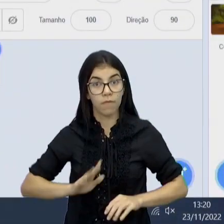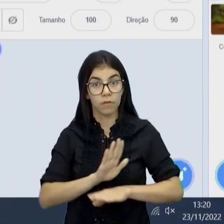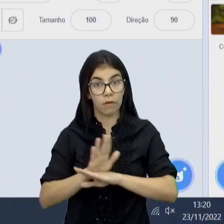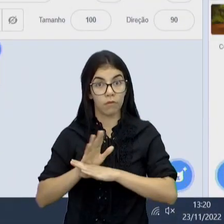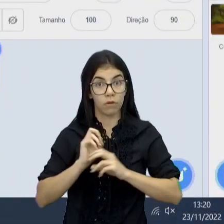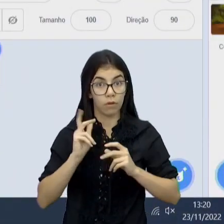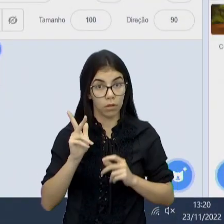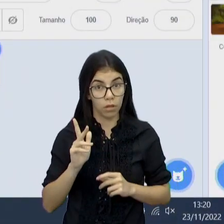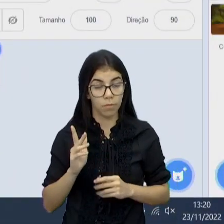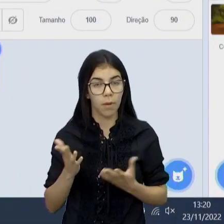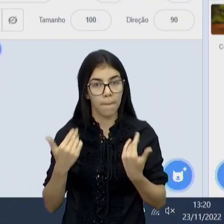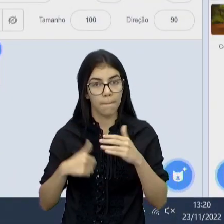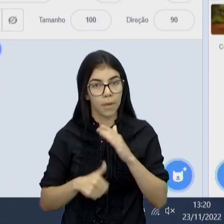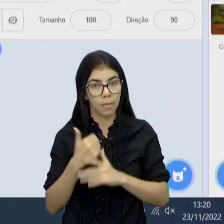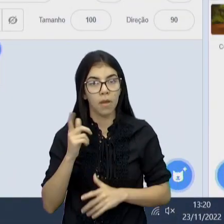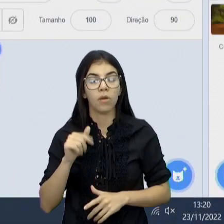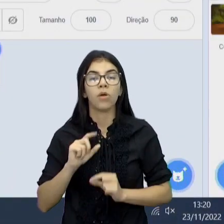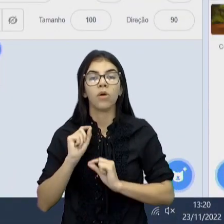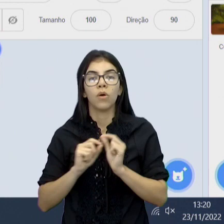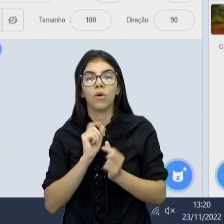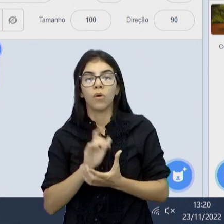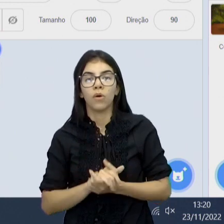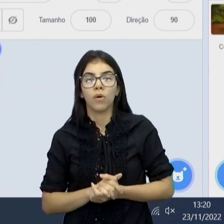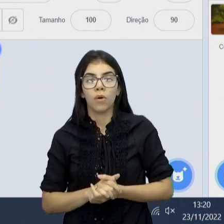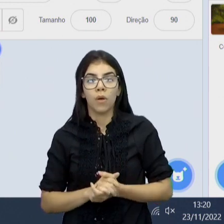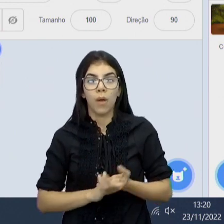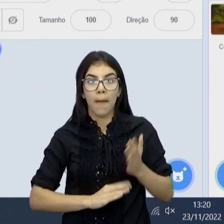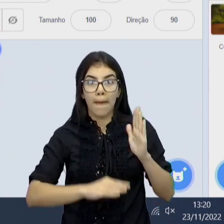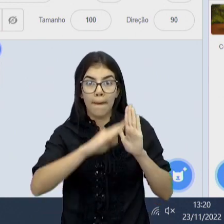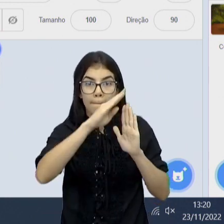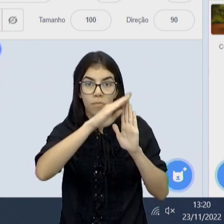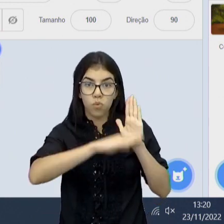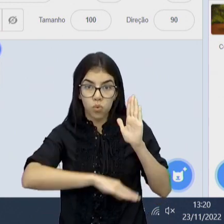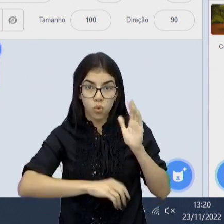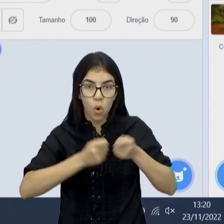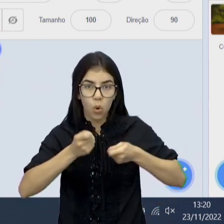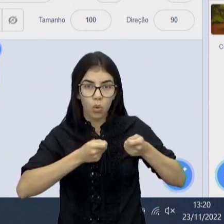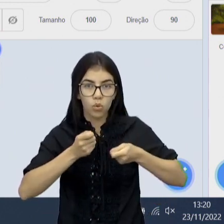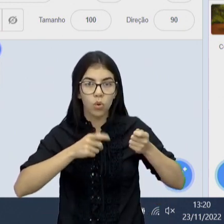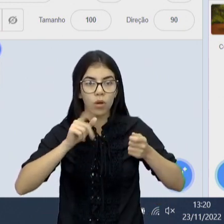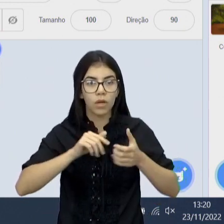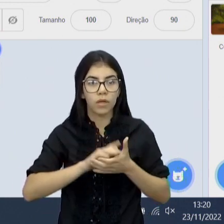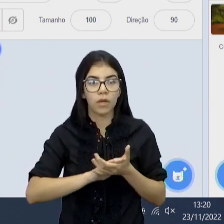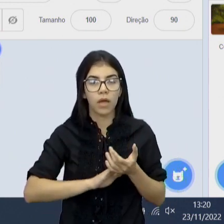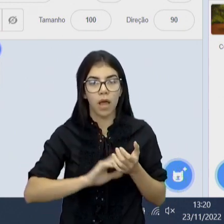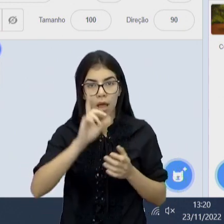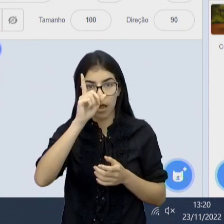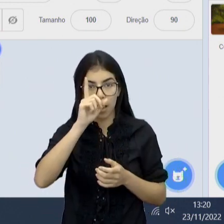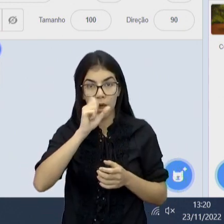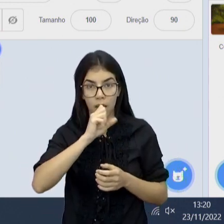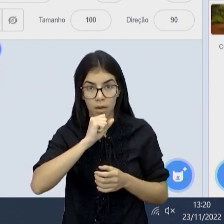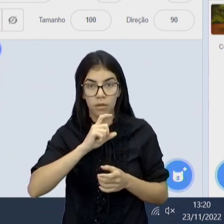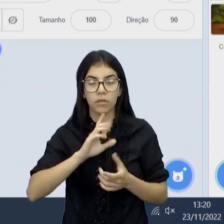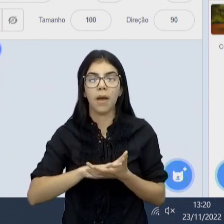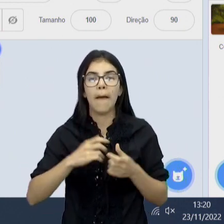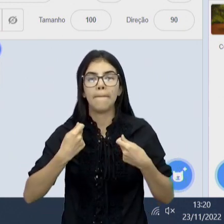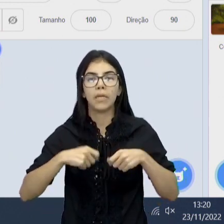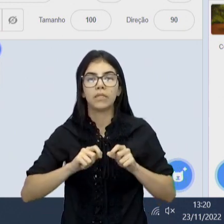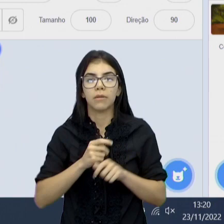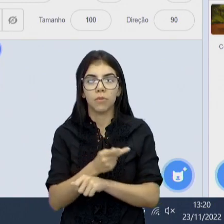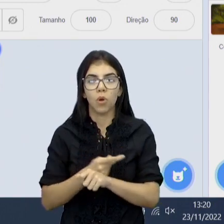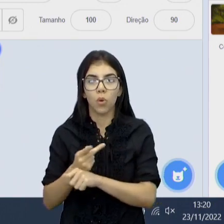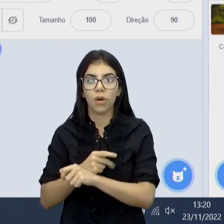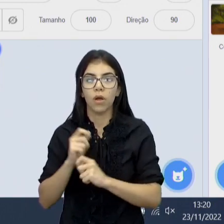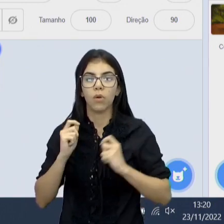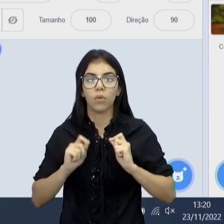ele, tá vai bom? dar certinho. Primeira coisa, você vai dentro da paleta controle, que é aquela laranjinha. Ok. Achou? Achei. Você tem que procurar dentro de